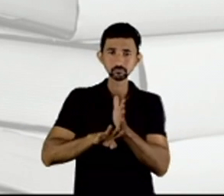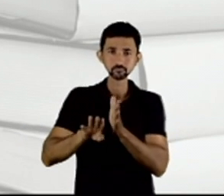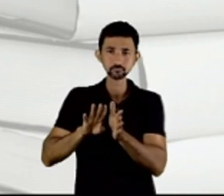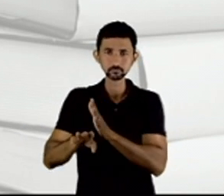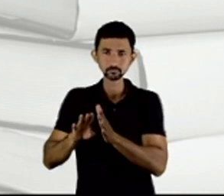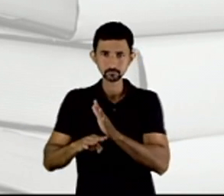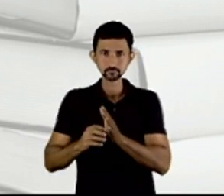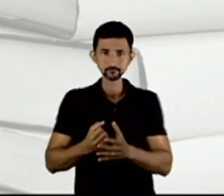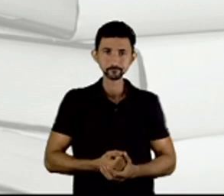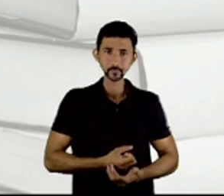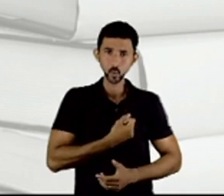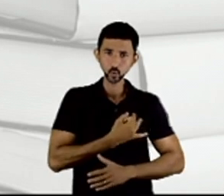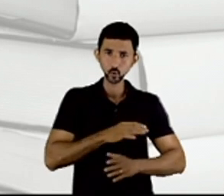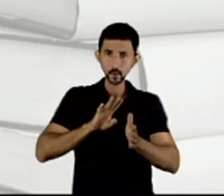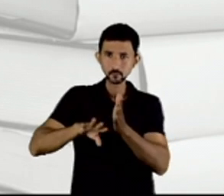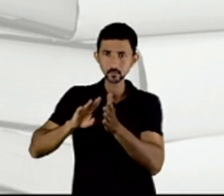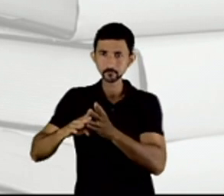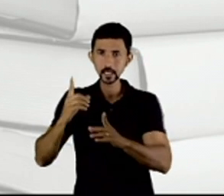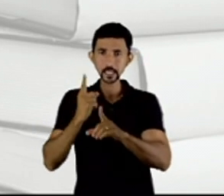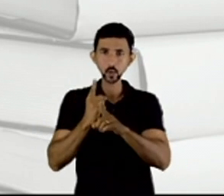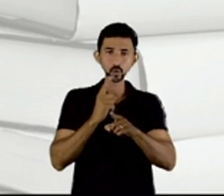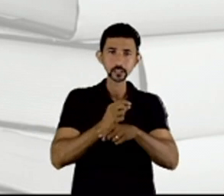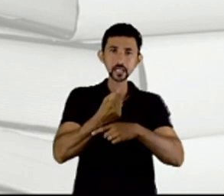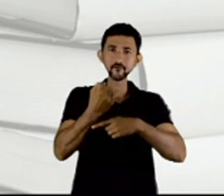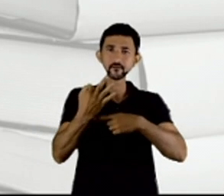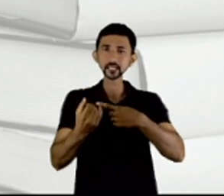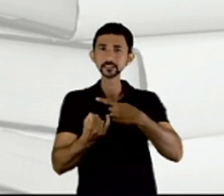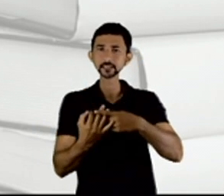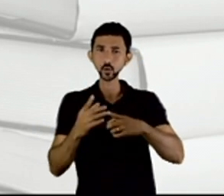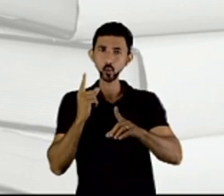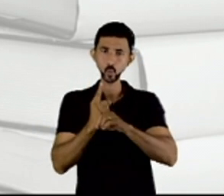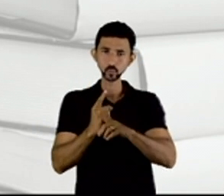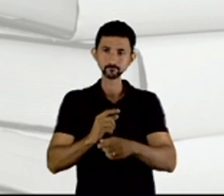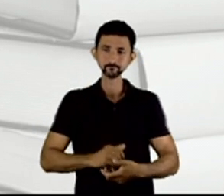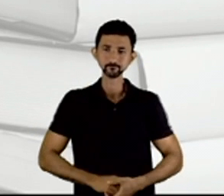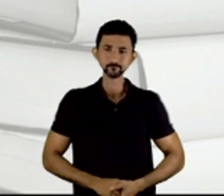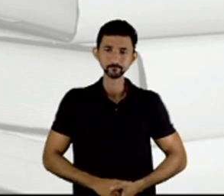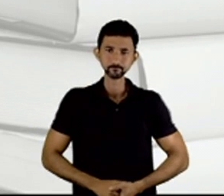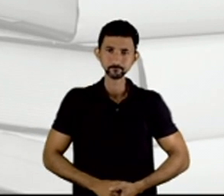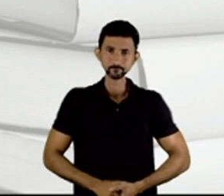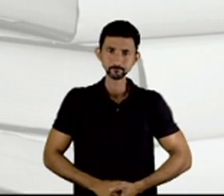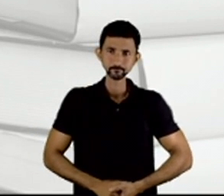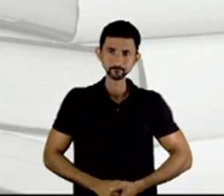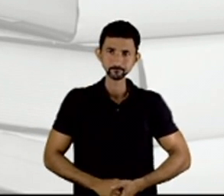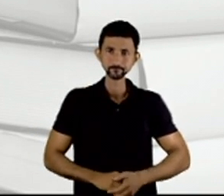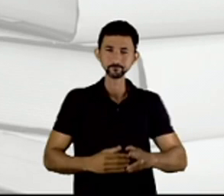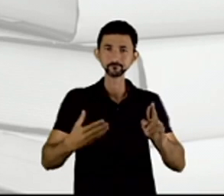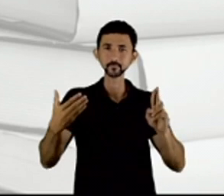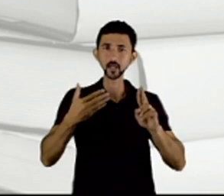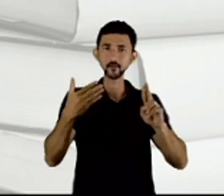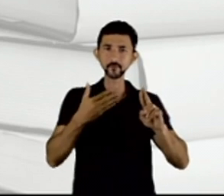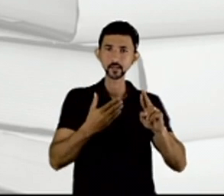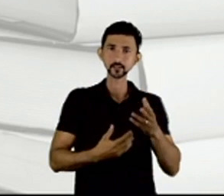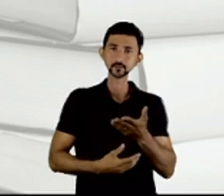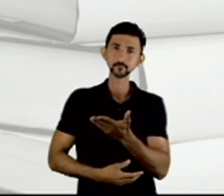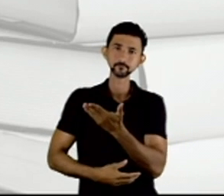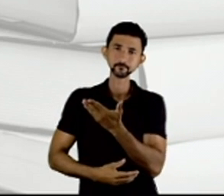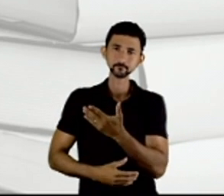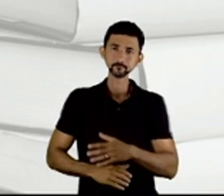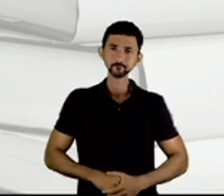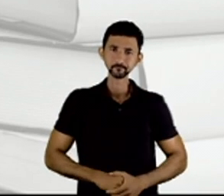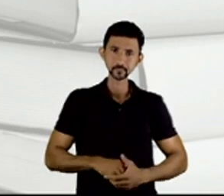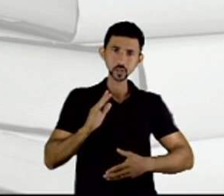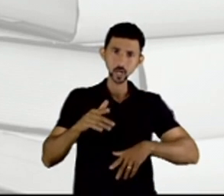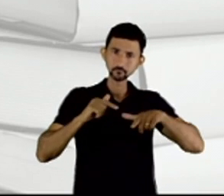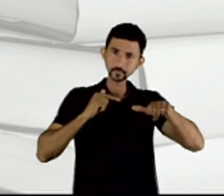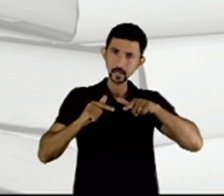as casas decimais e encontrando a fração procurada. Então, nossas referências, como a gente vem